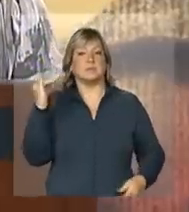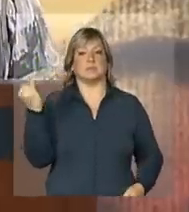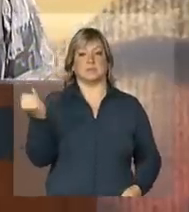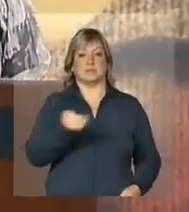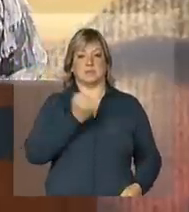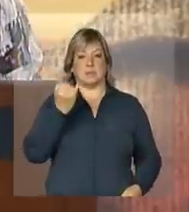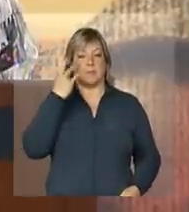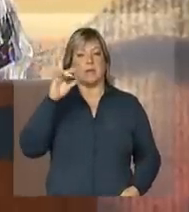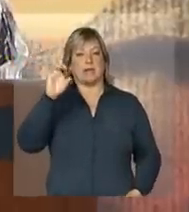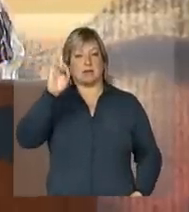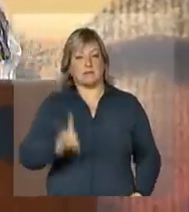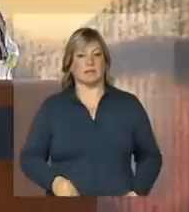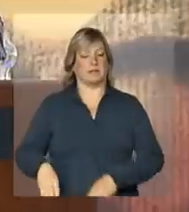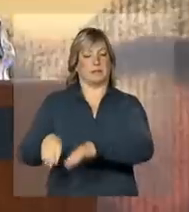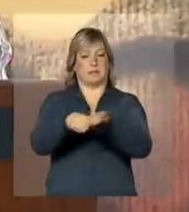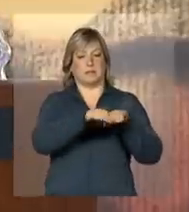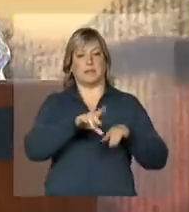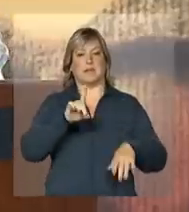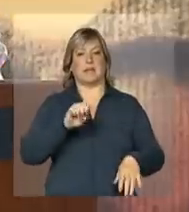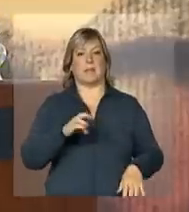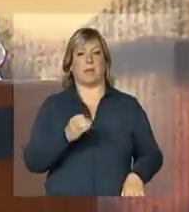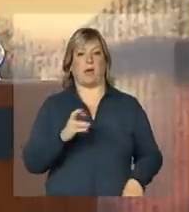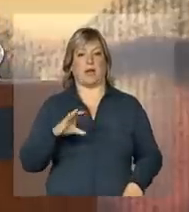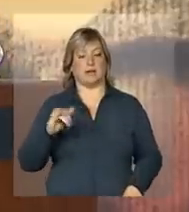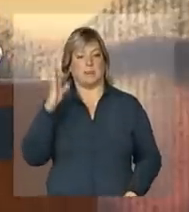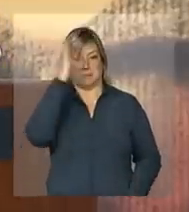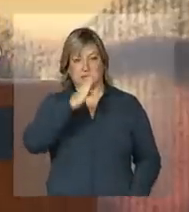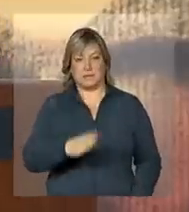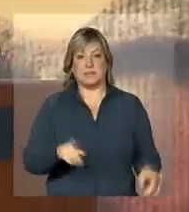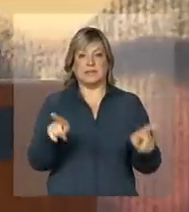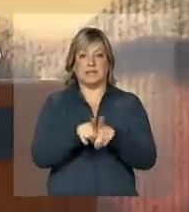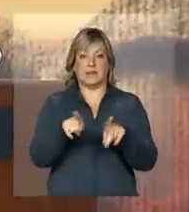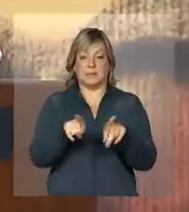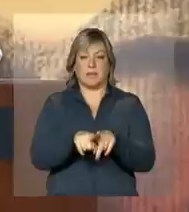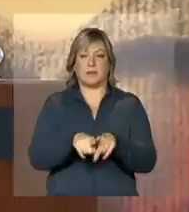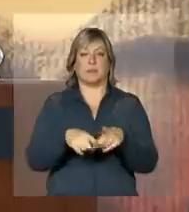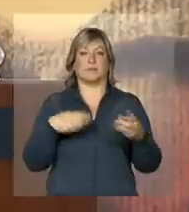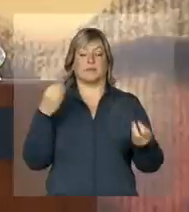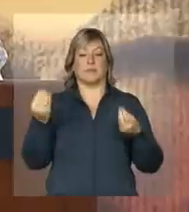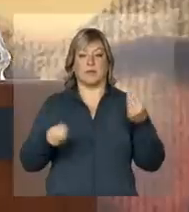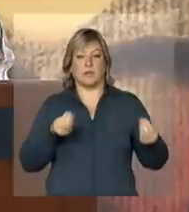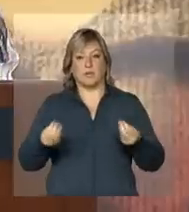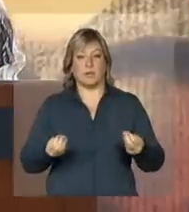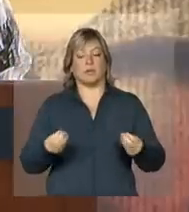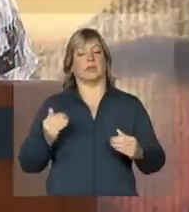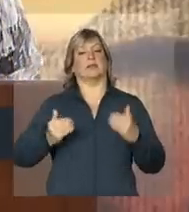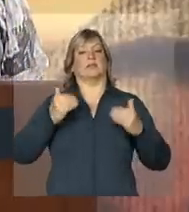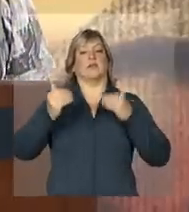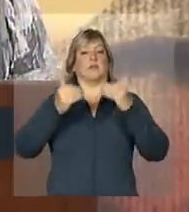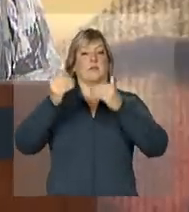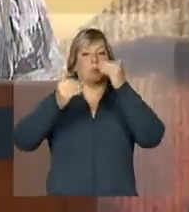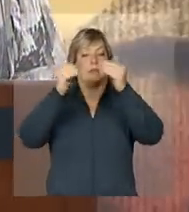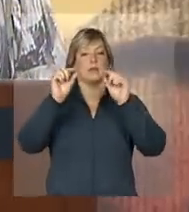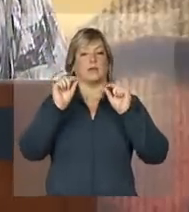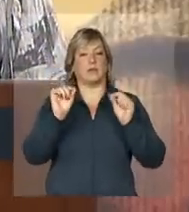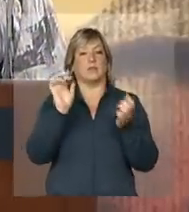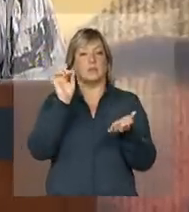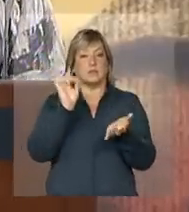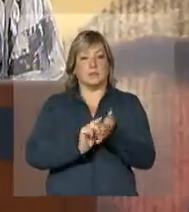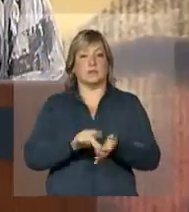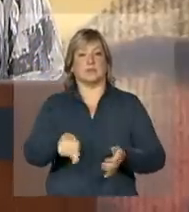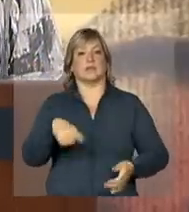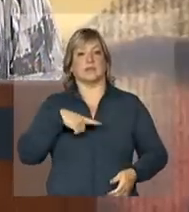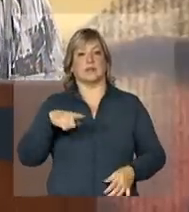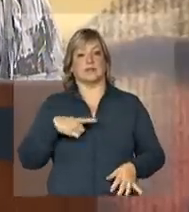paraa democracia brasileira quanto para uma perspectiva de desenvolvimento que efetivamente